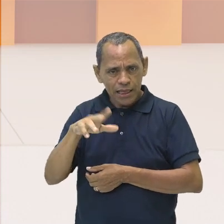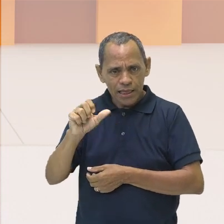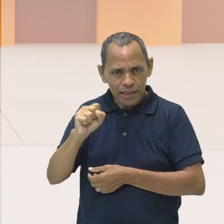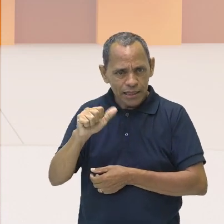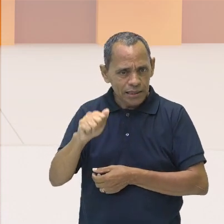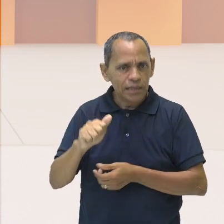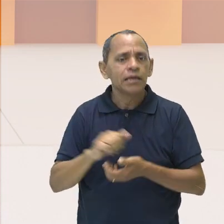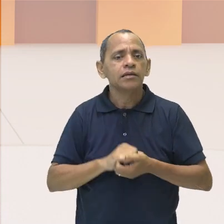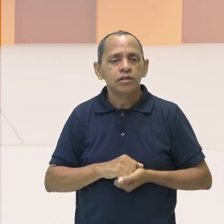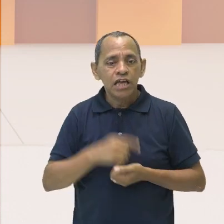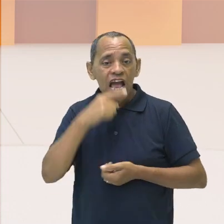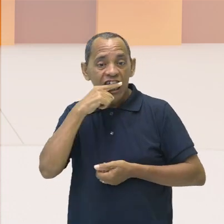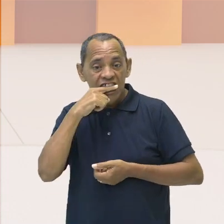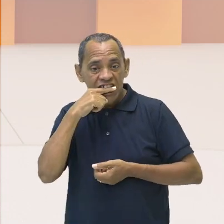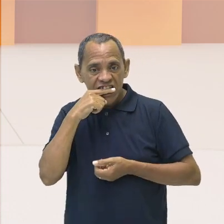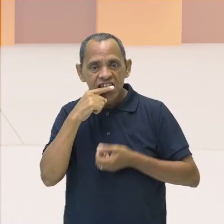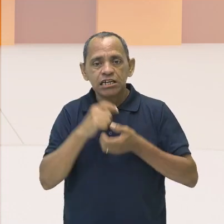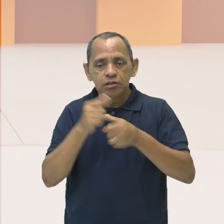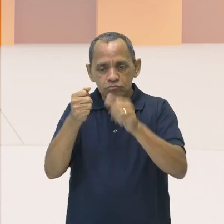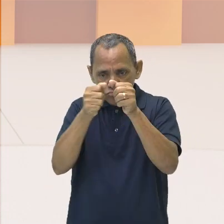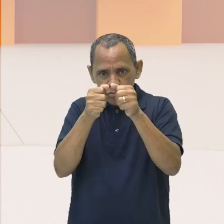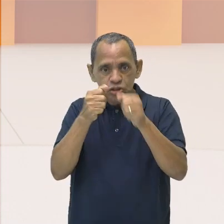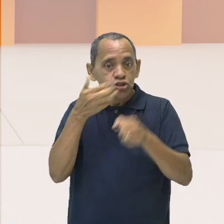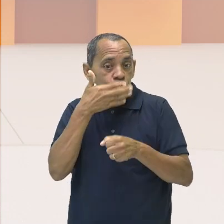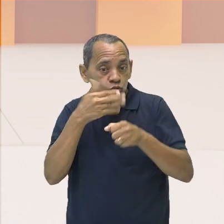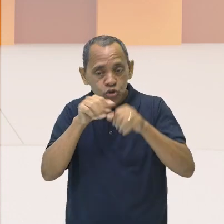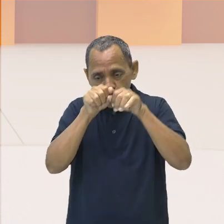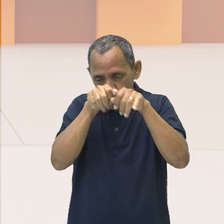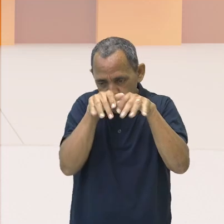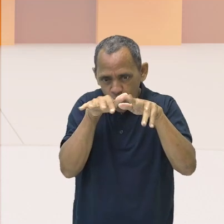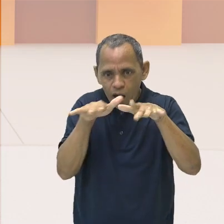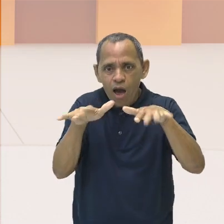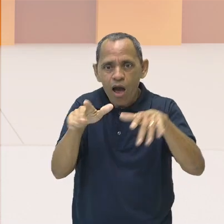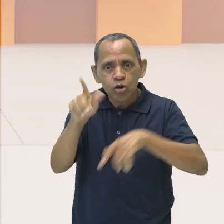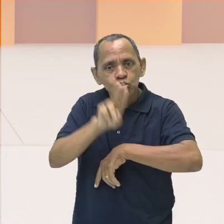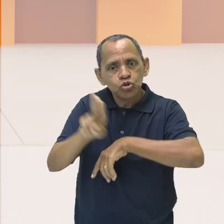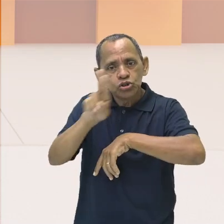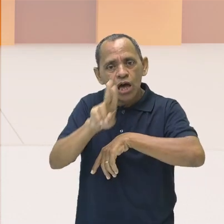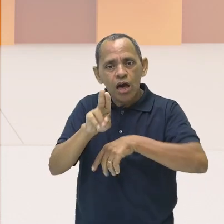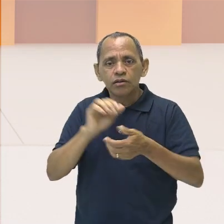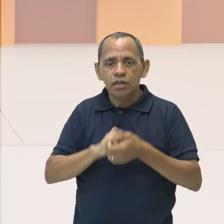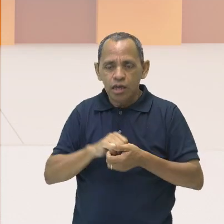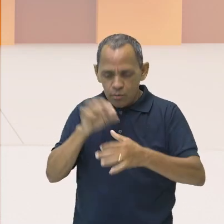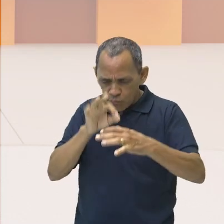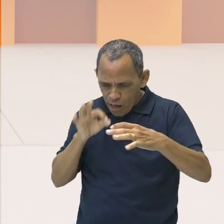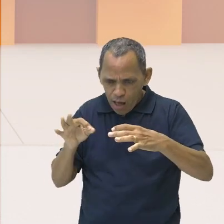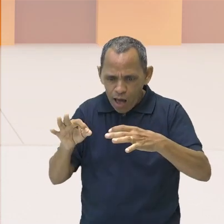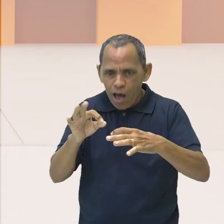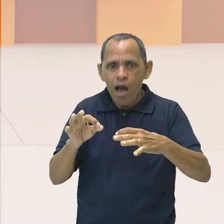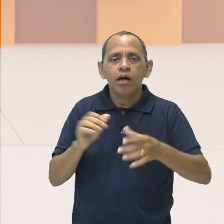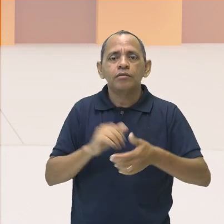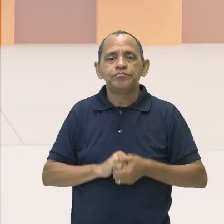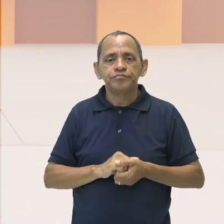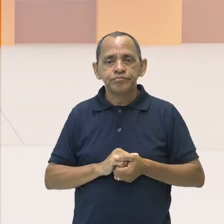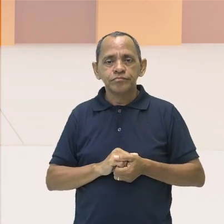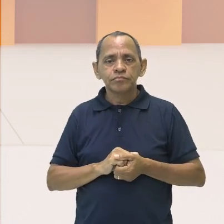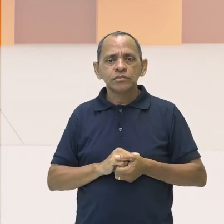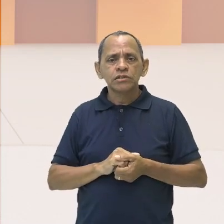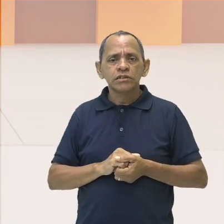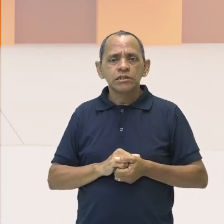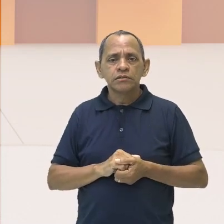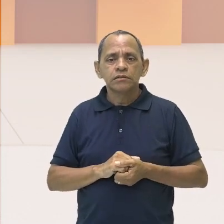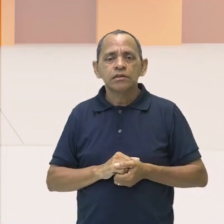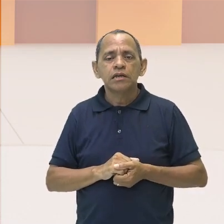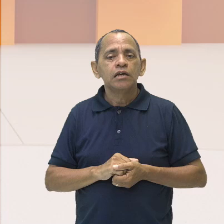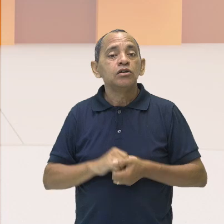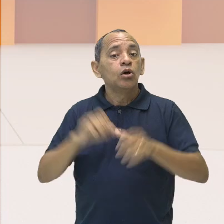produzida aqui. Nesse contexto, eles vão usar o sistema de plantation. O que é plantation, professora? É um sistema em